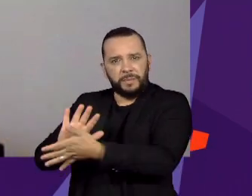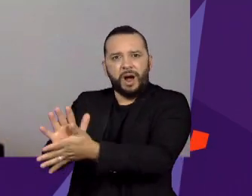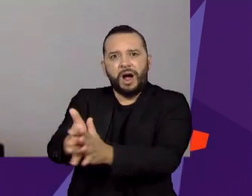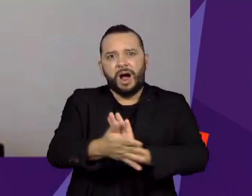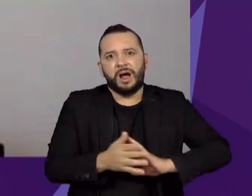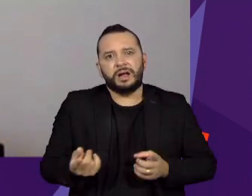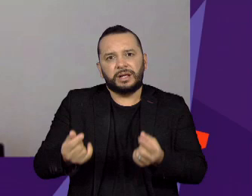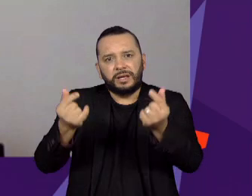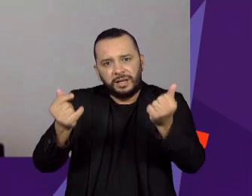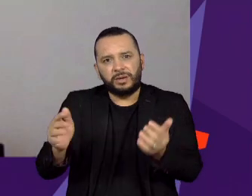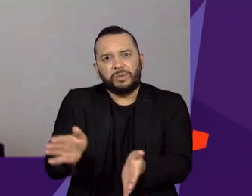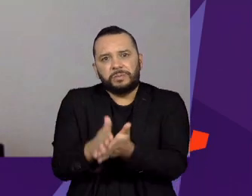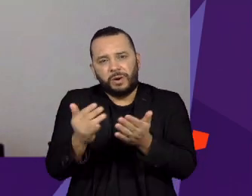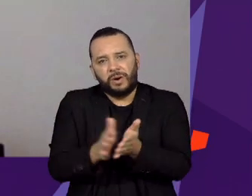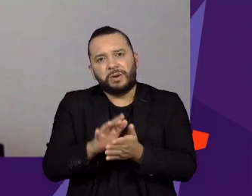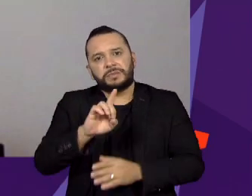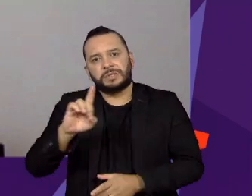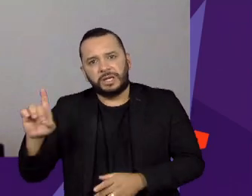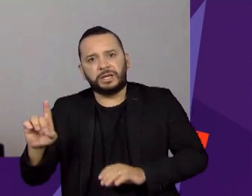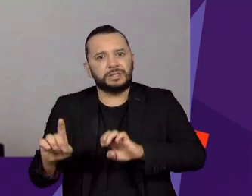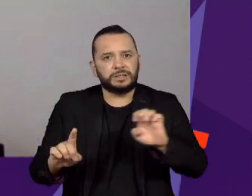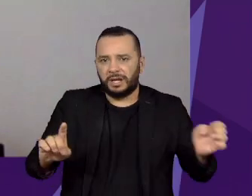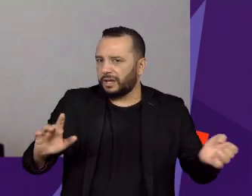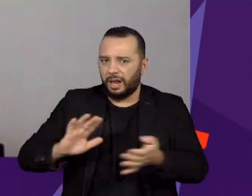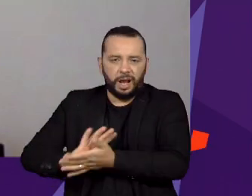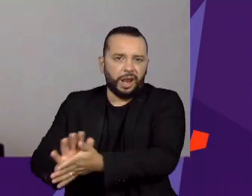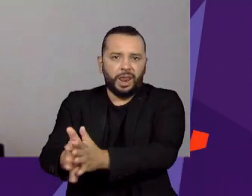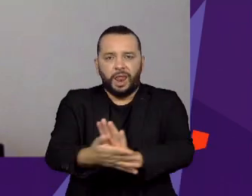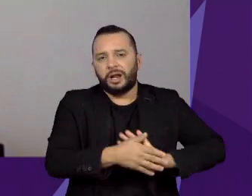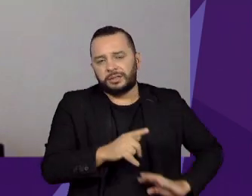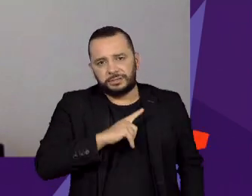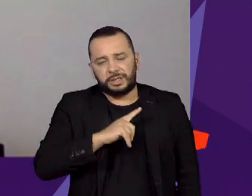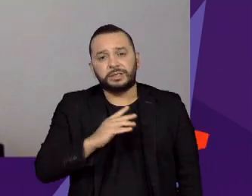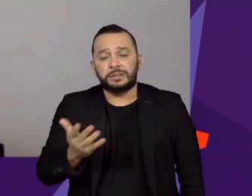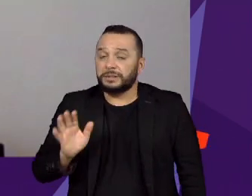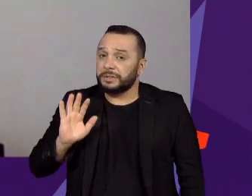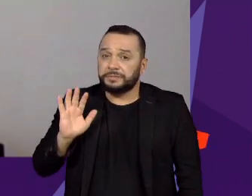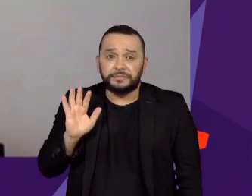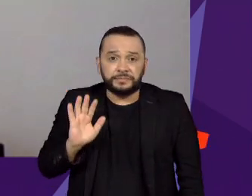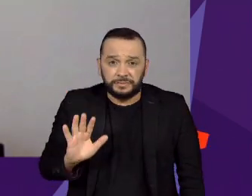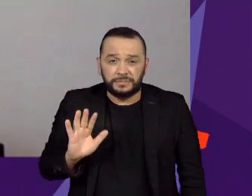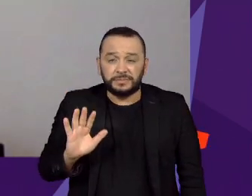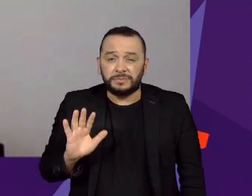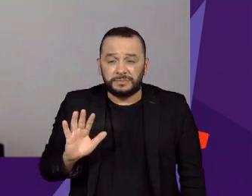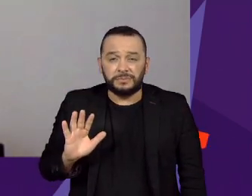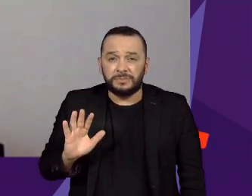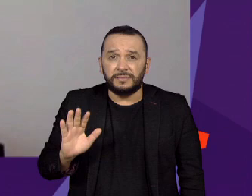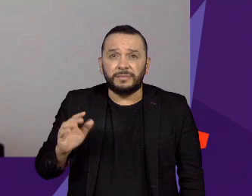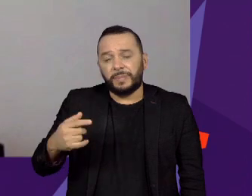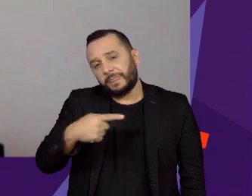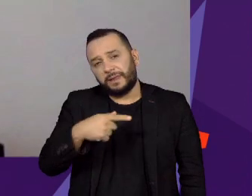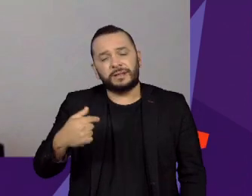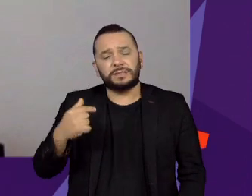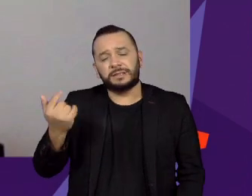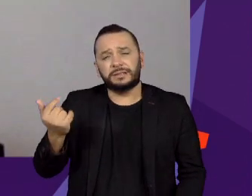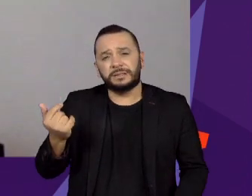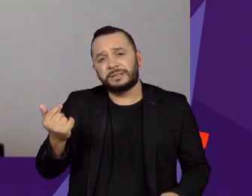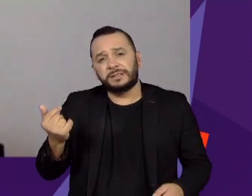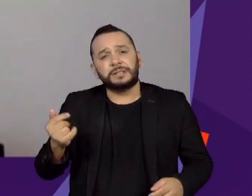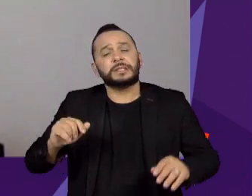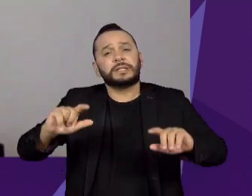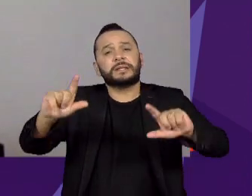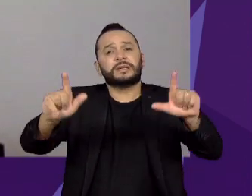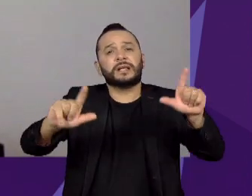de direita, de esquerda, ela aí vinha fazendo estrago mundo afora. Só que isso tudo público, isso tudo com a